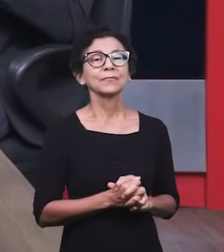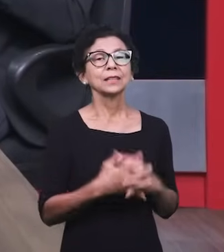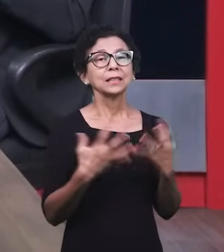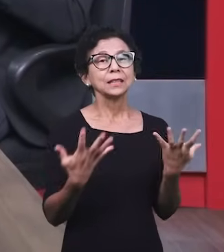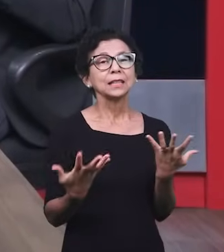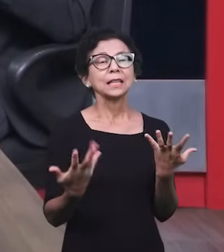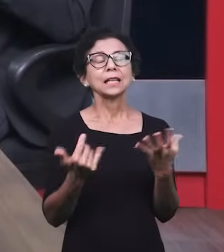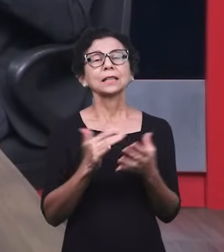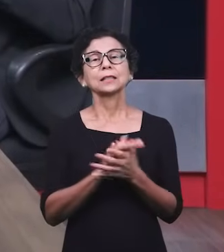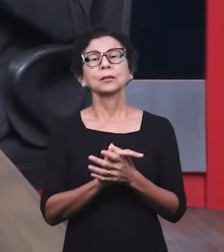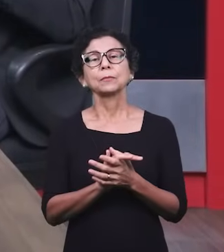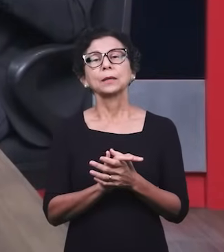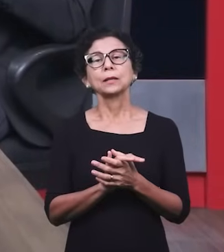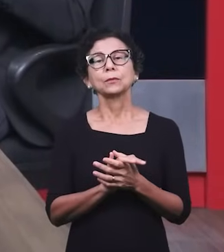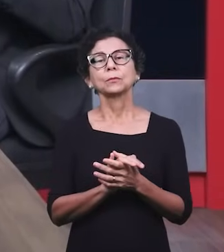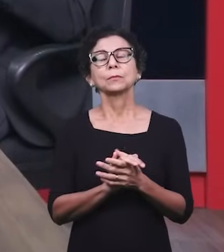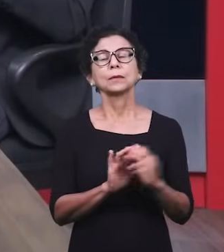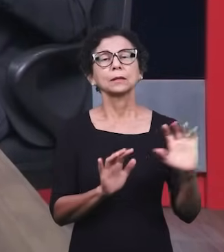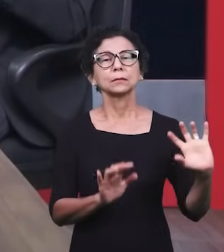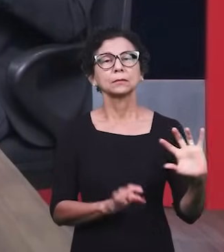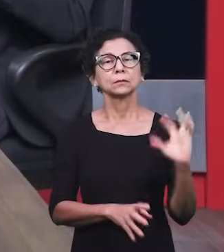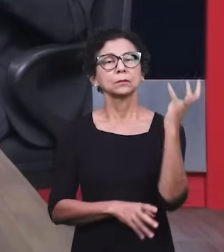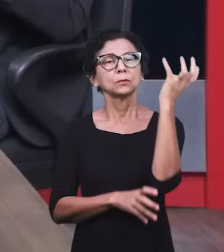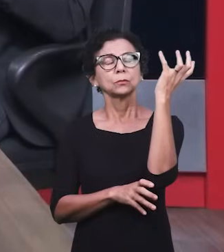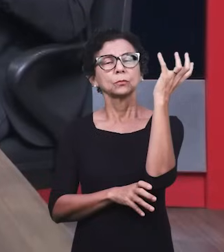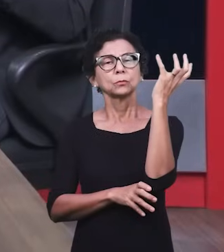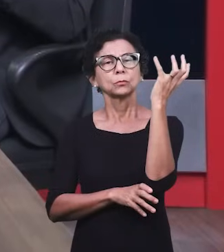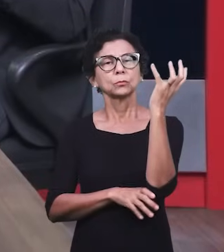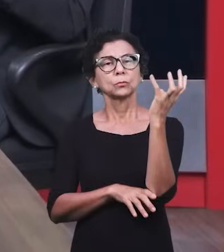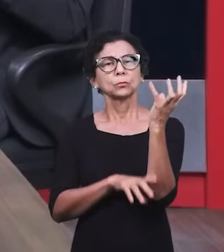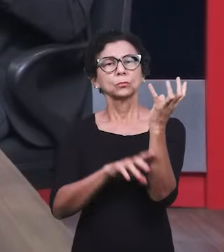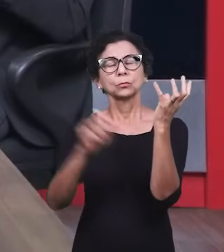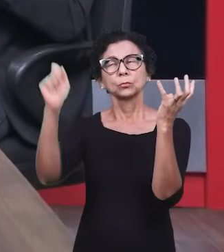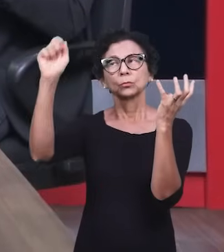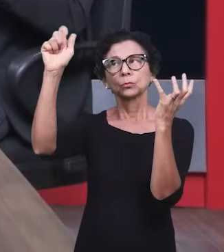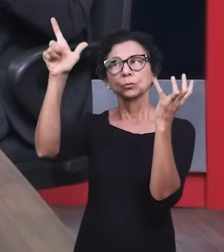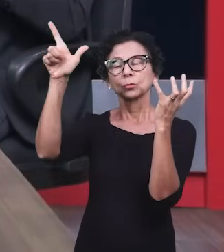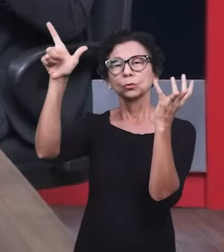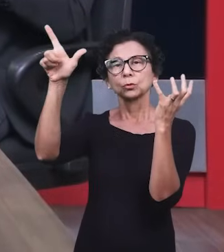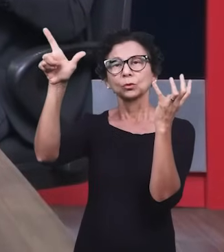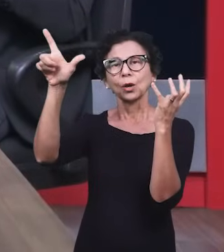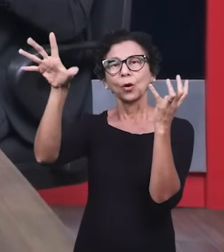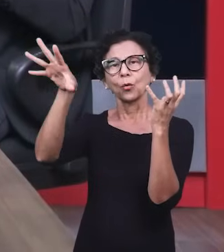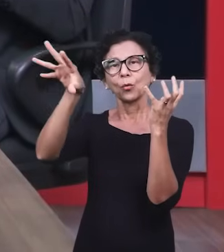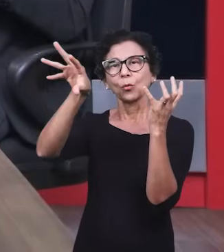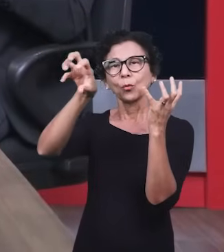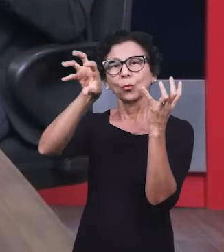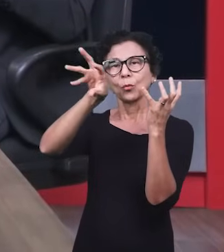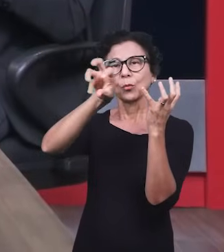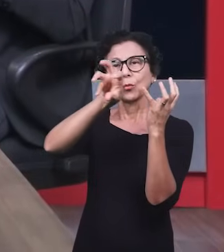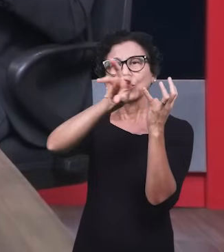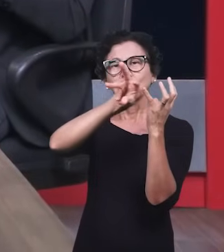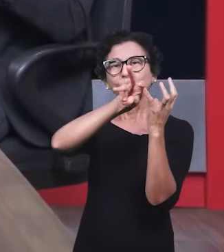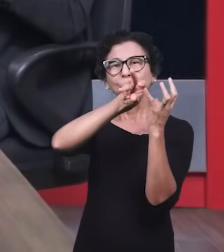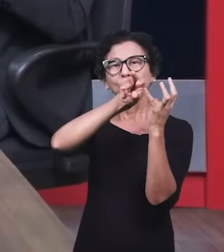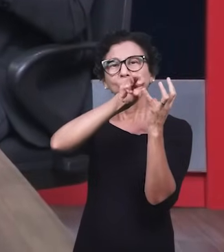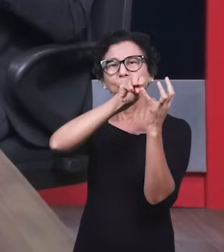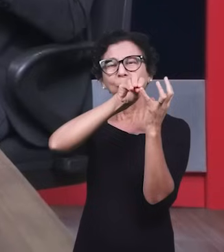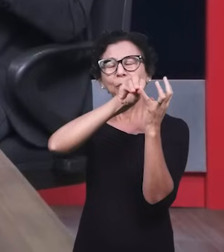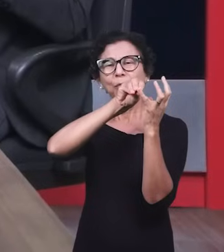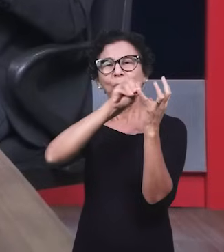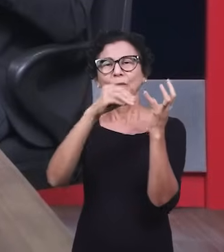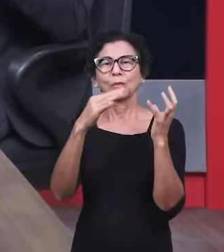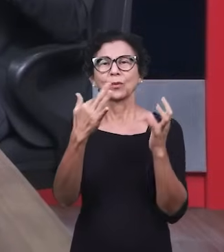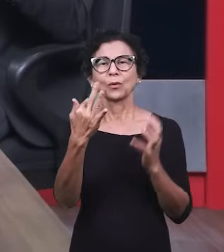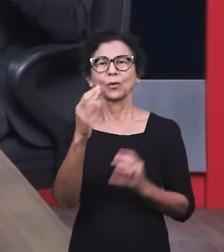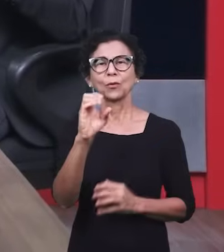fotossíntese a gente fala muito a respeito disso eu acho um fenômeno extraordinário a